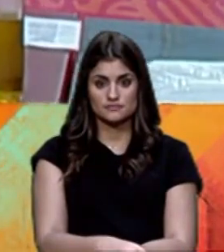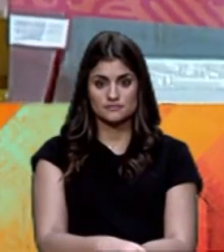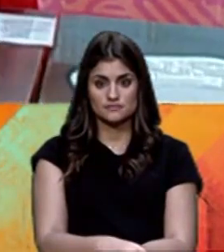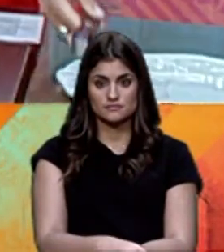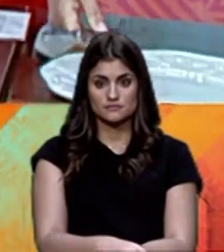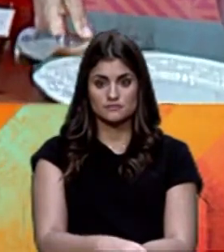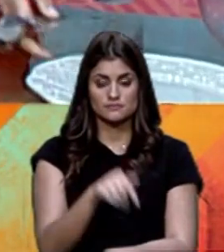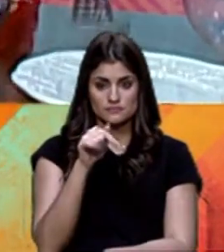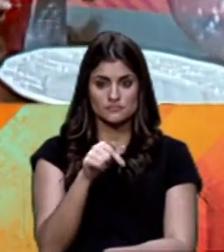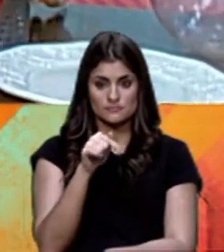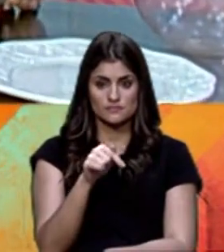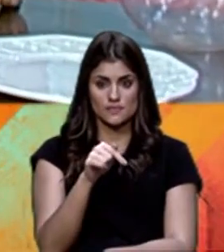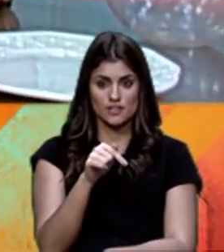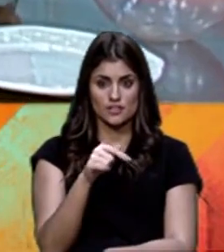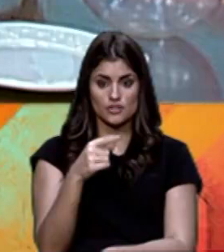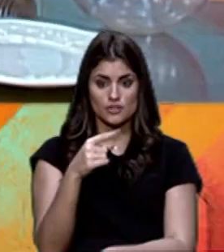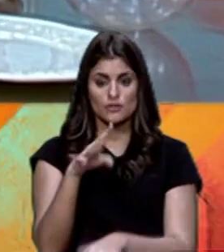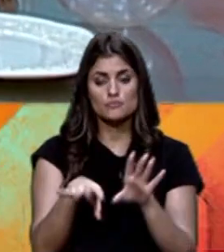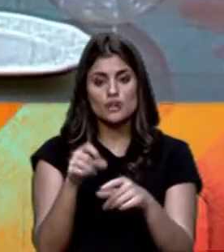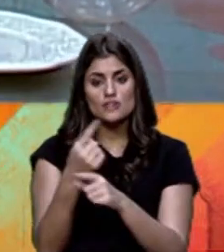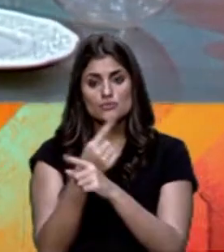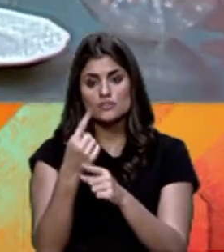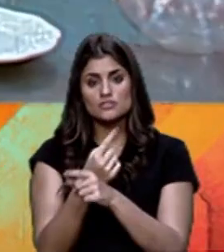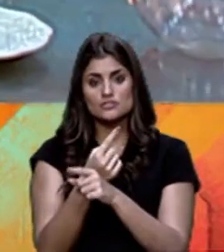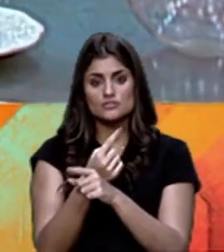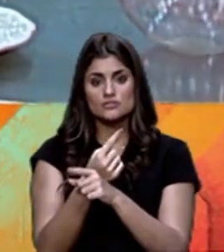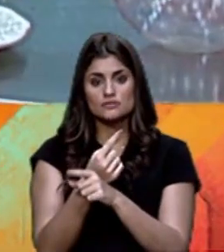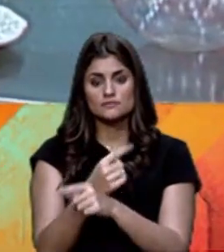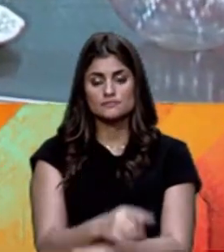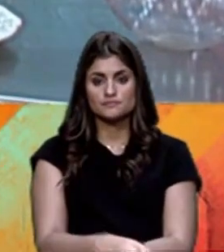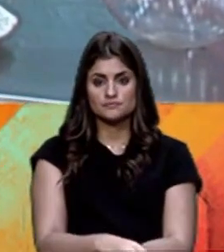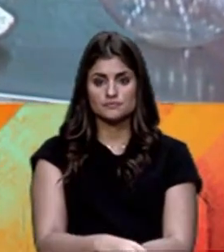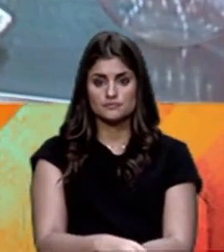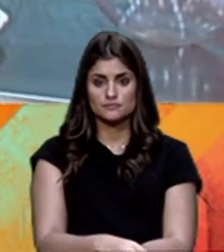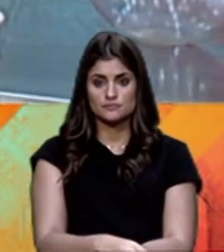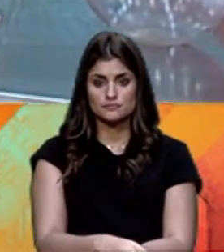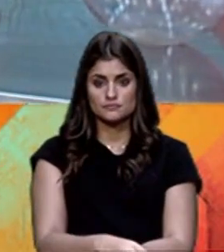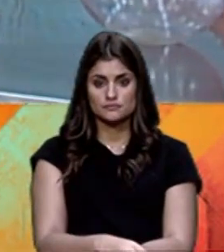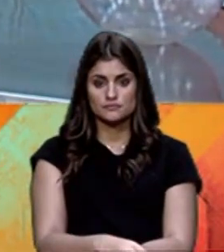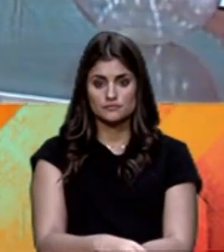Já estou aqui a pegar em utensílios. A salsa fica aqui assim uma mistura muito preciso para servir.